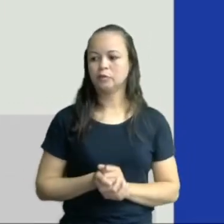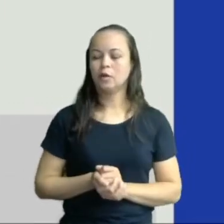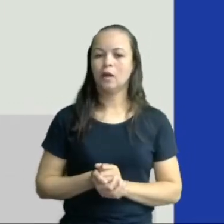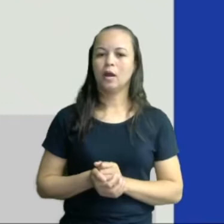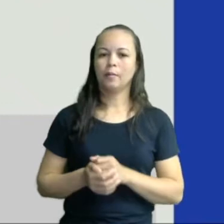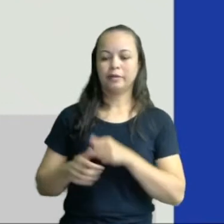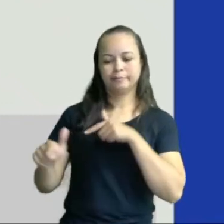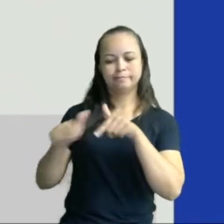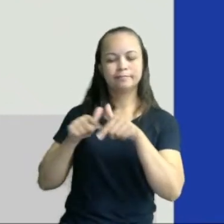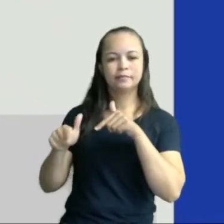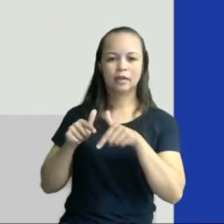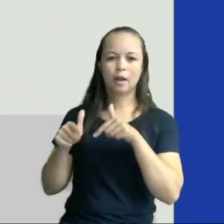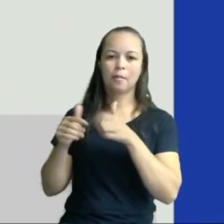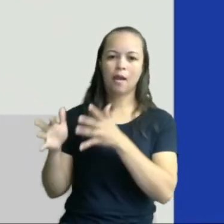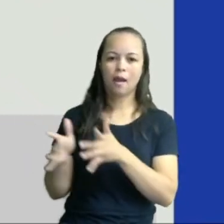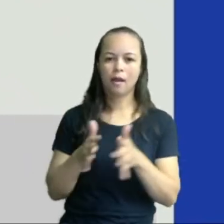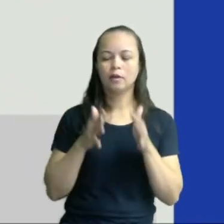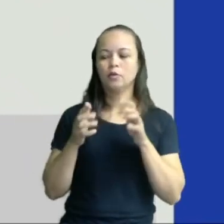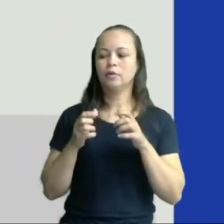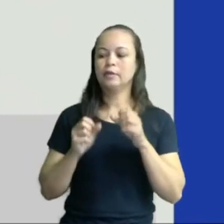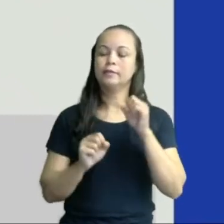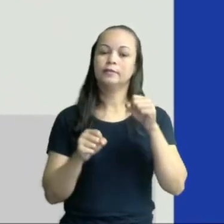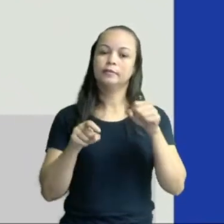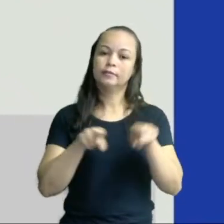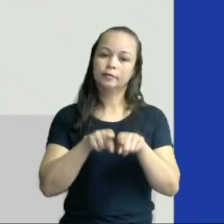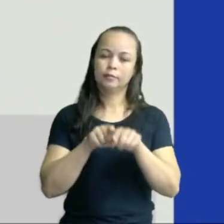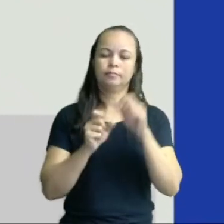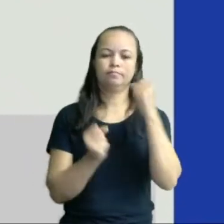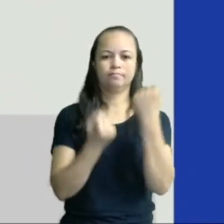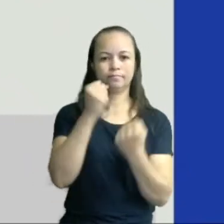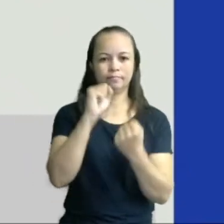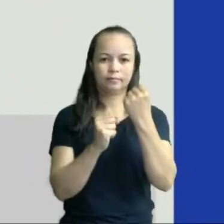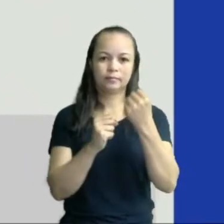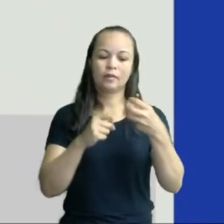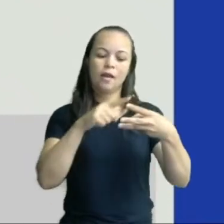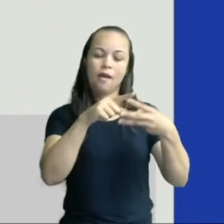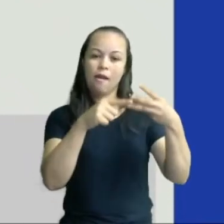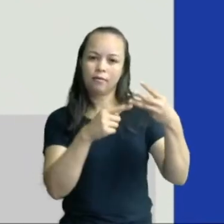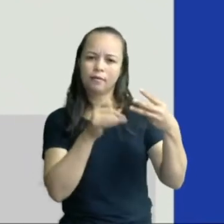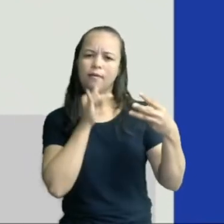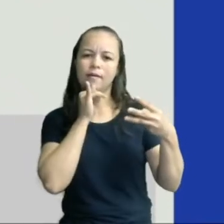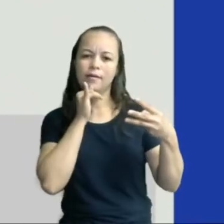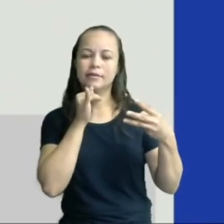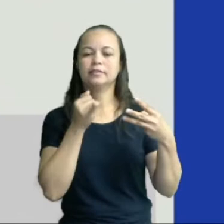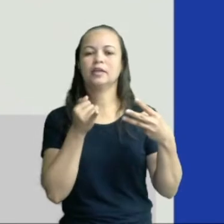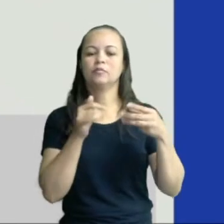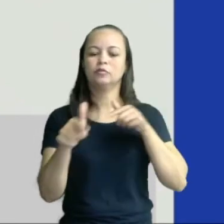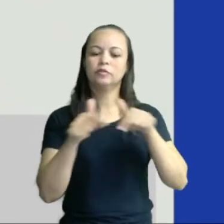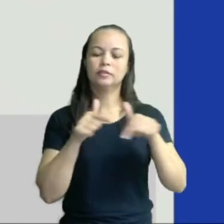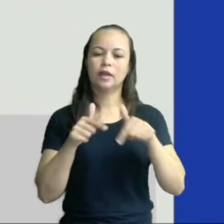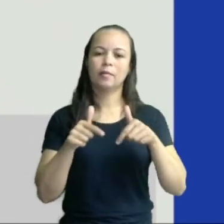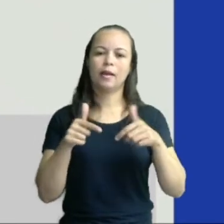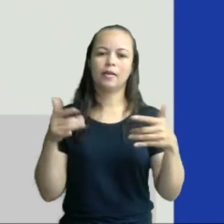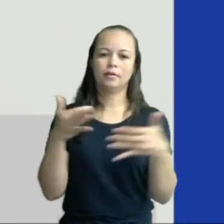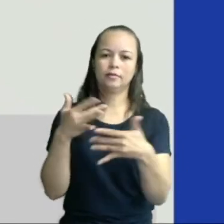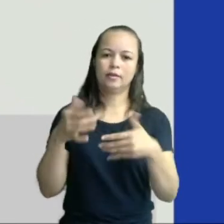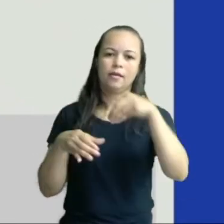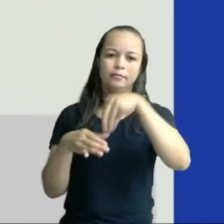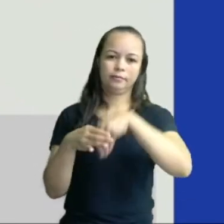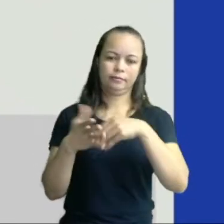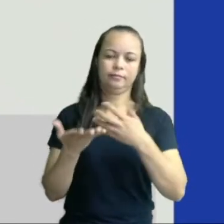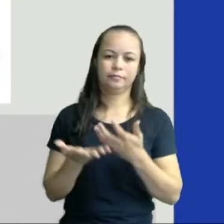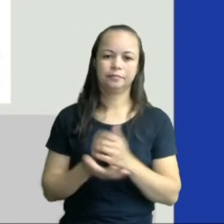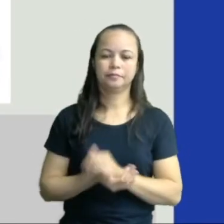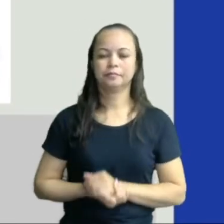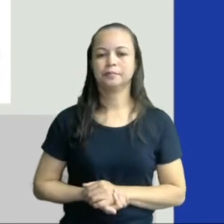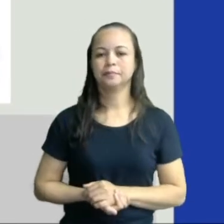de serviços e as indústrias. São 3 exemplos do trabalho na cidade que eu trouxe para vocês